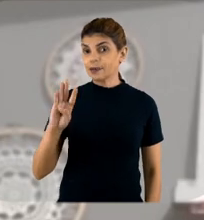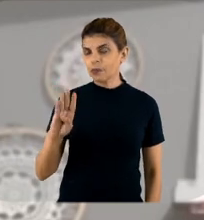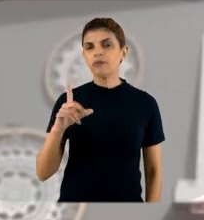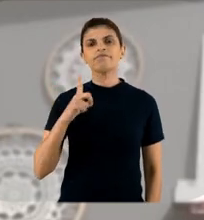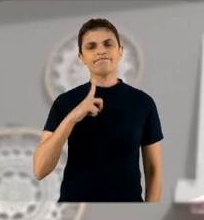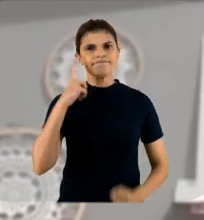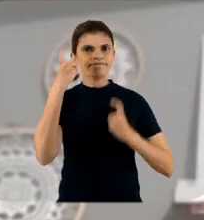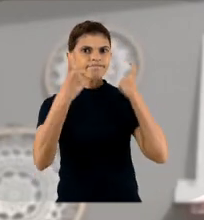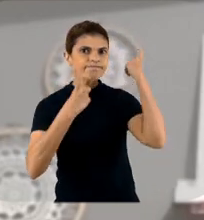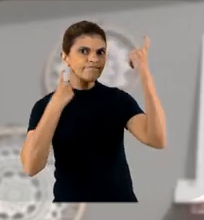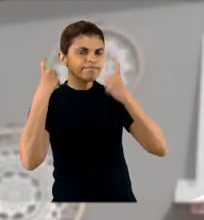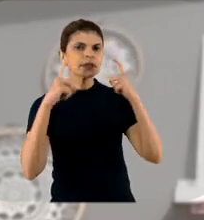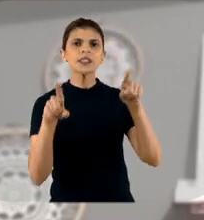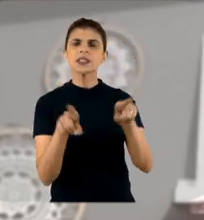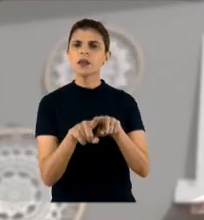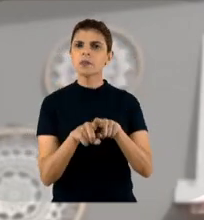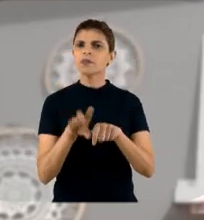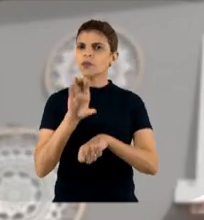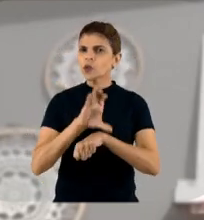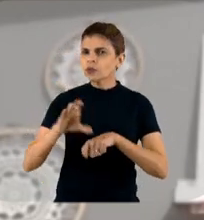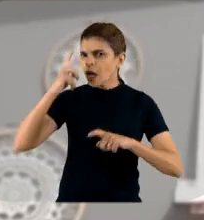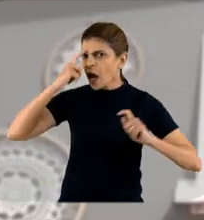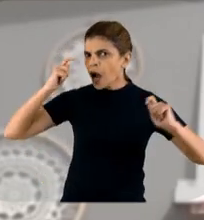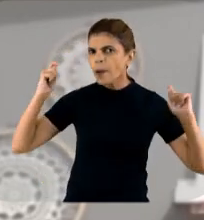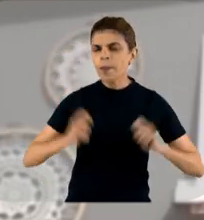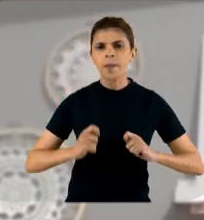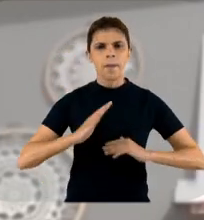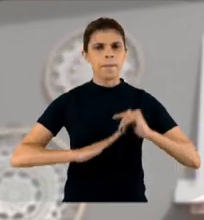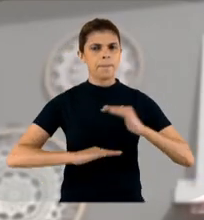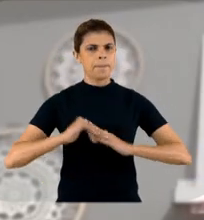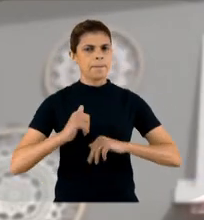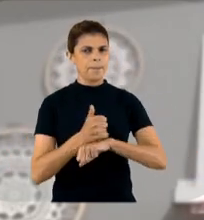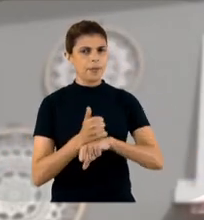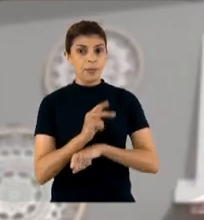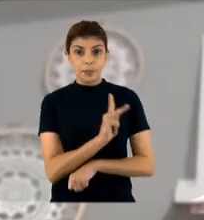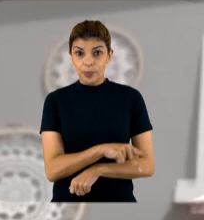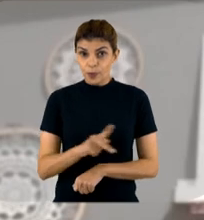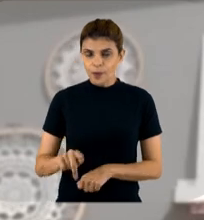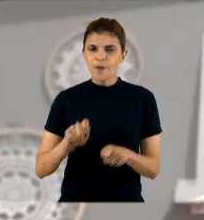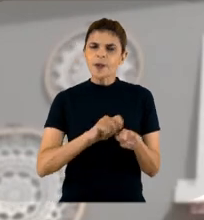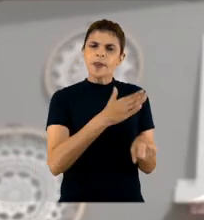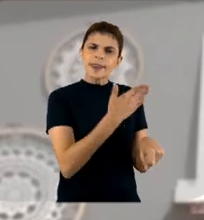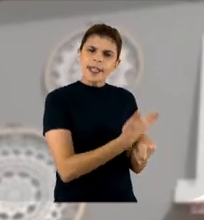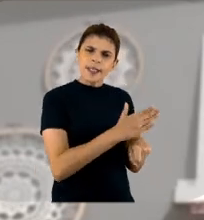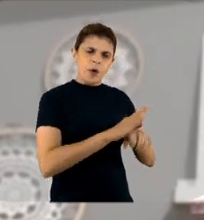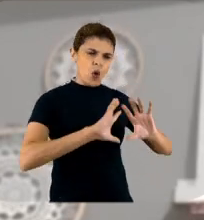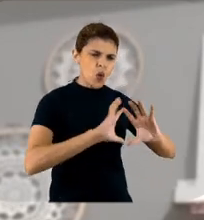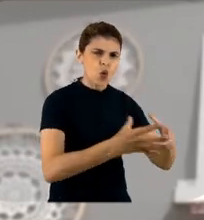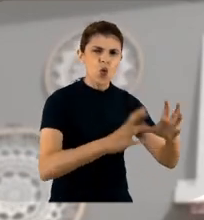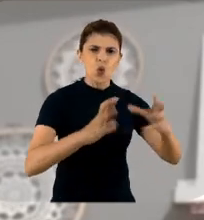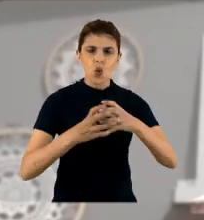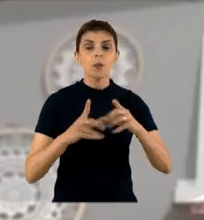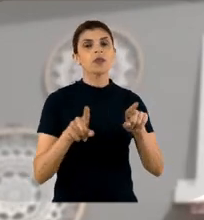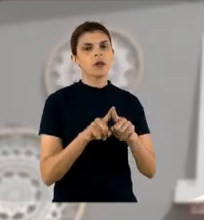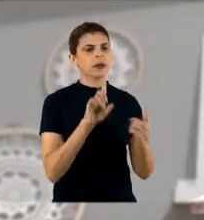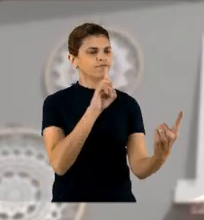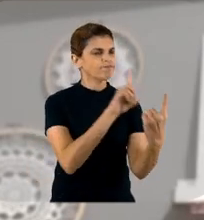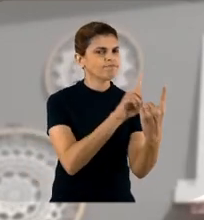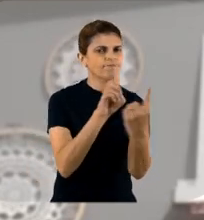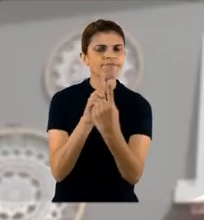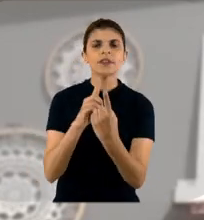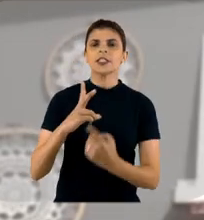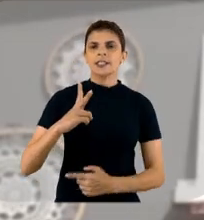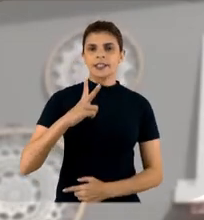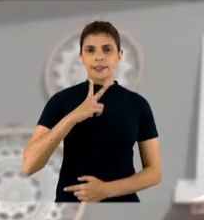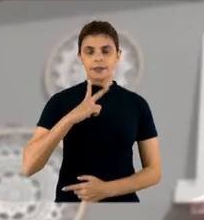tivemos uma forte preocupação com a capacitação dos professores, por isso fizemos treinamentos em grupo e